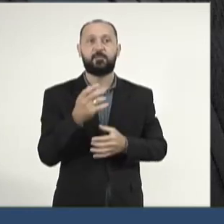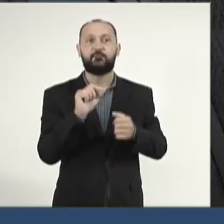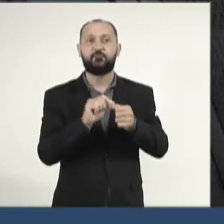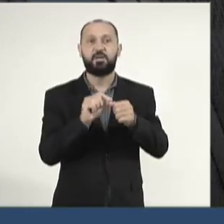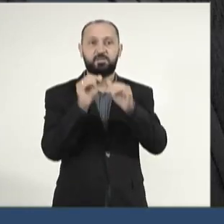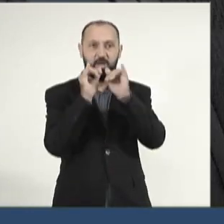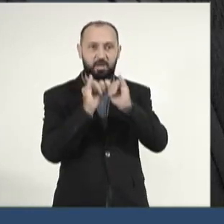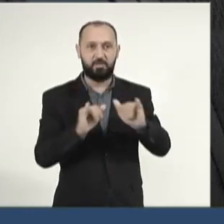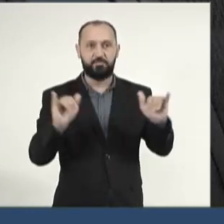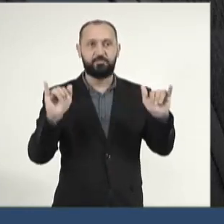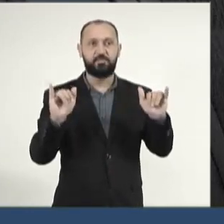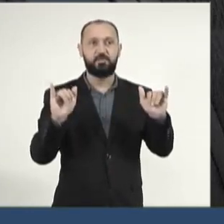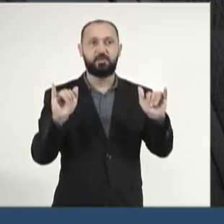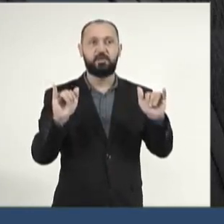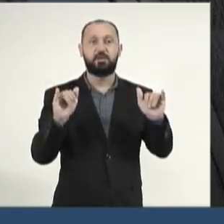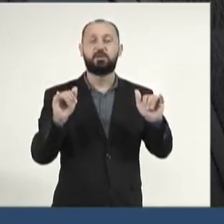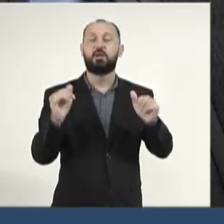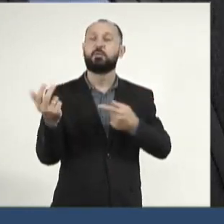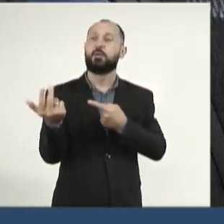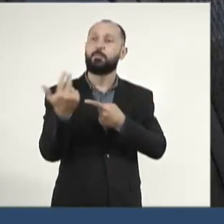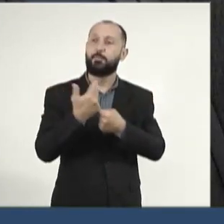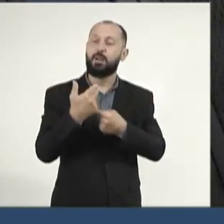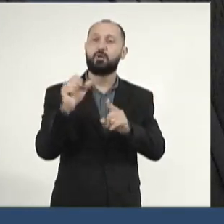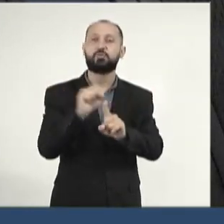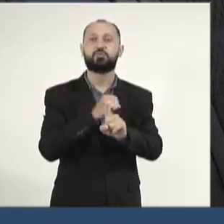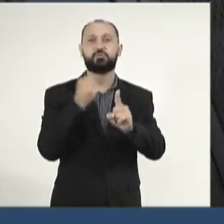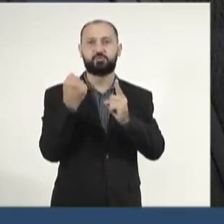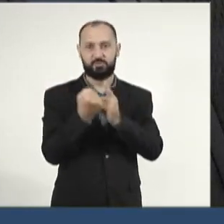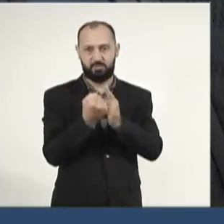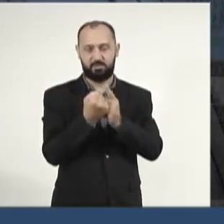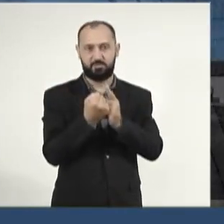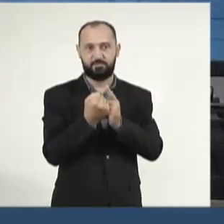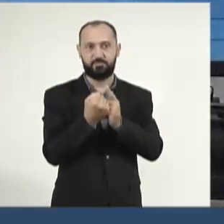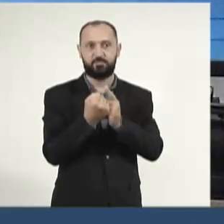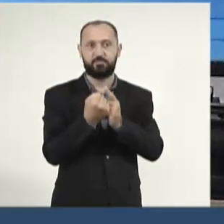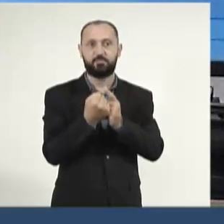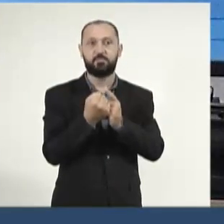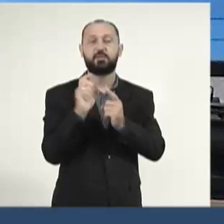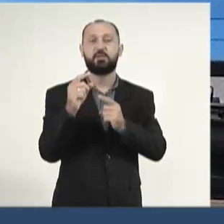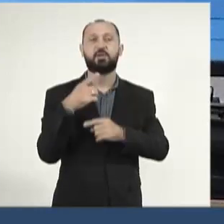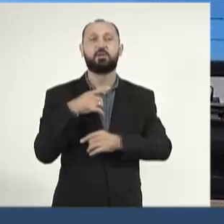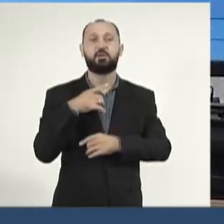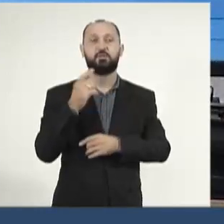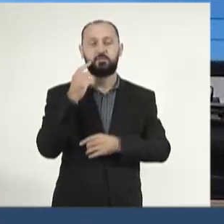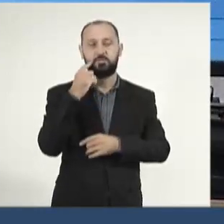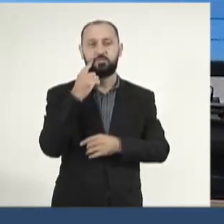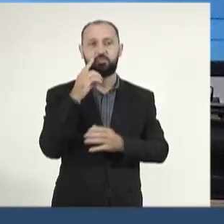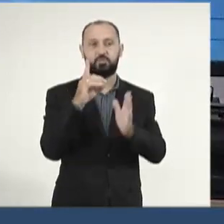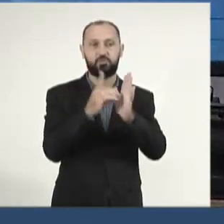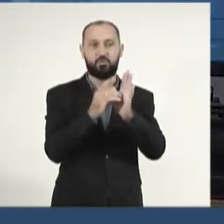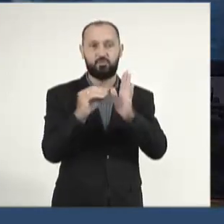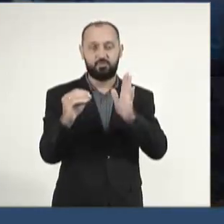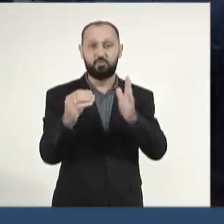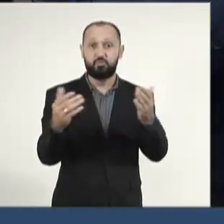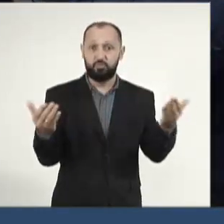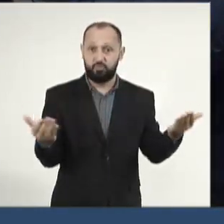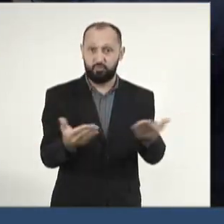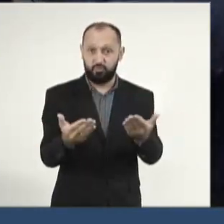fazer um anúncio para toda a nossa imprensa, para a nossa sociedade, publicado, deputado Zeca, no Diário Oficial de